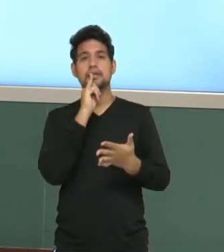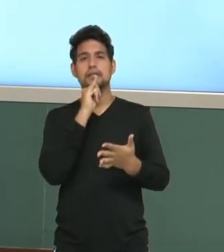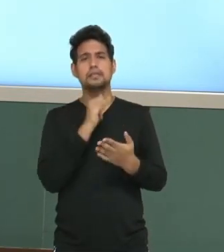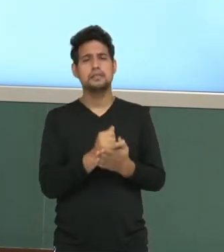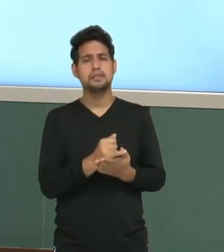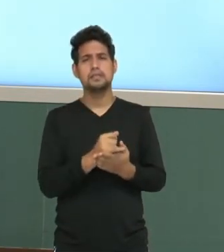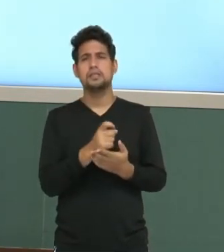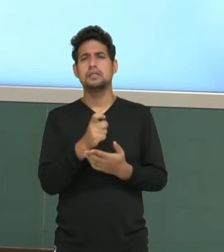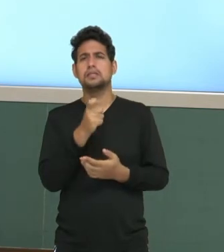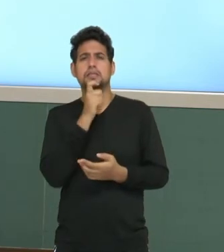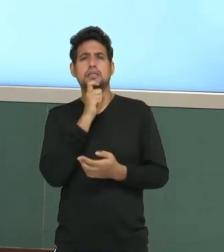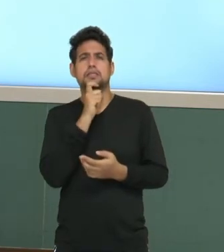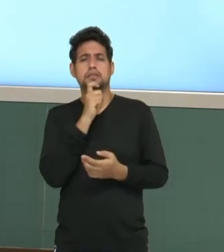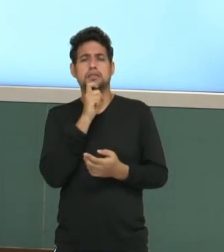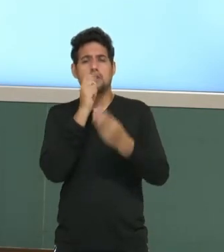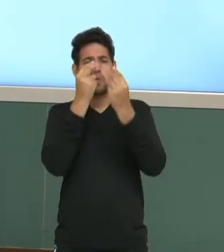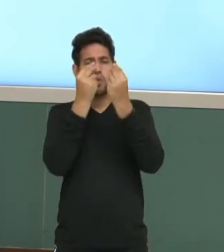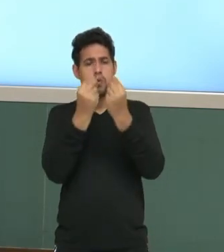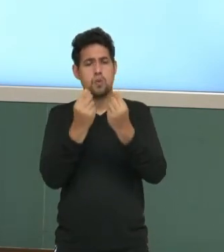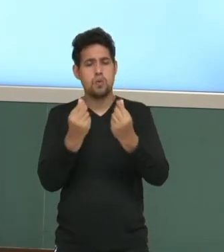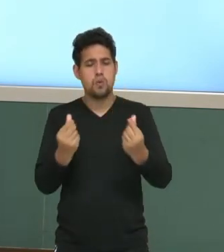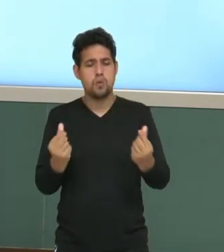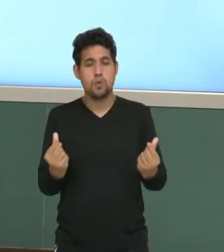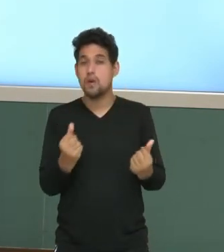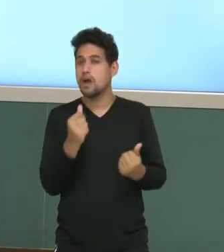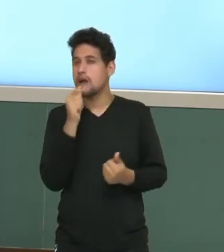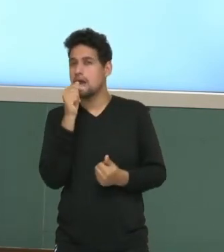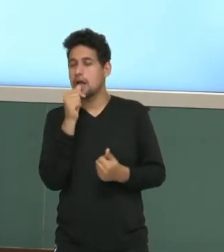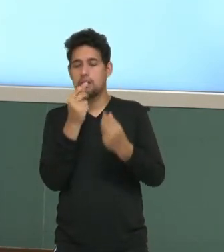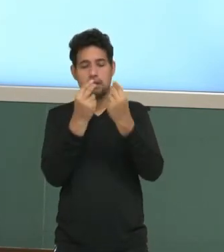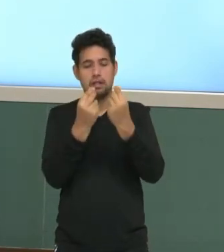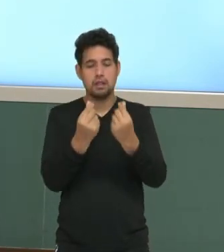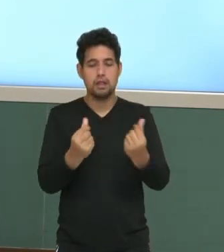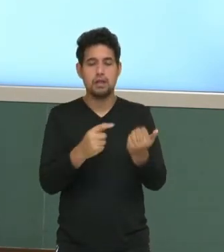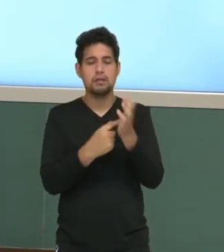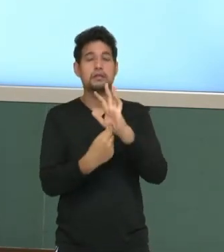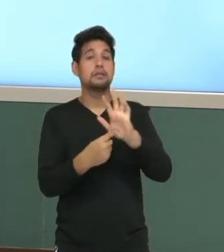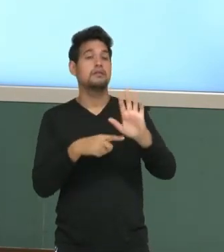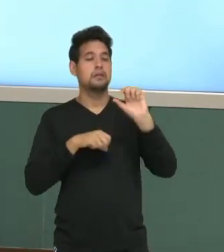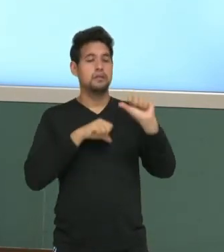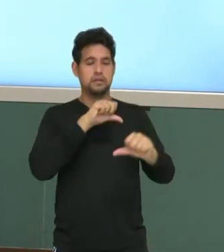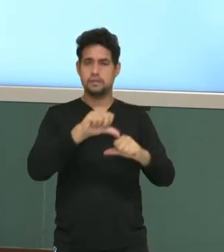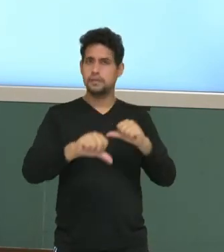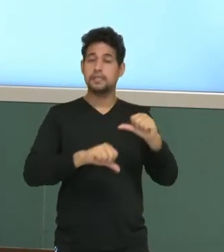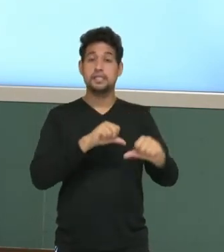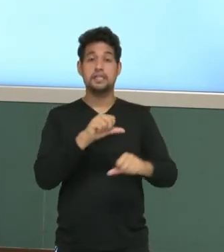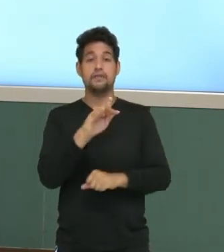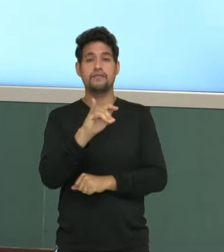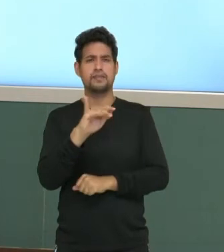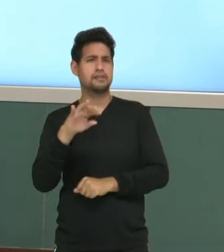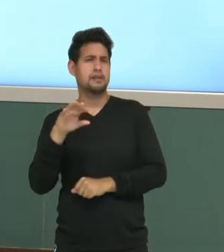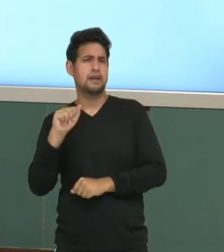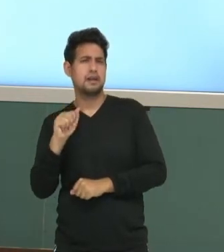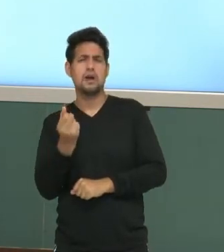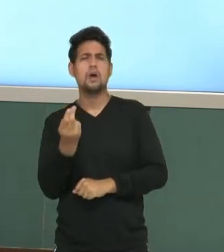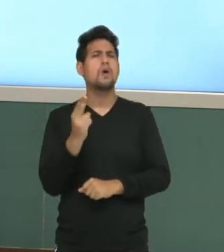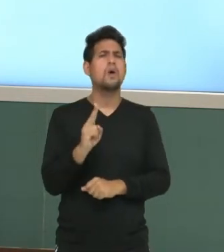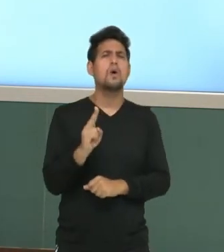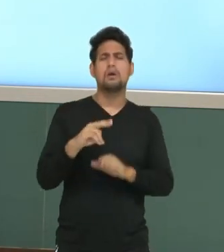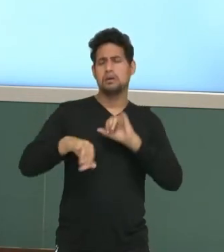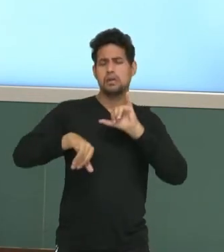cubos de gelo em um copo com água líquida indica que ocorreu uma transformação física ou